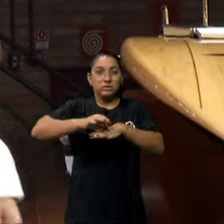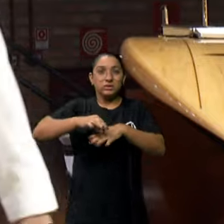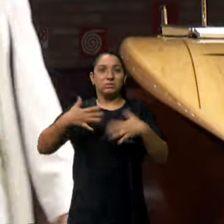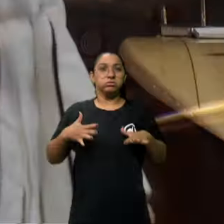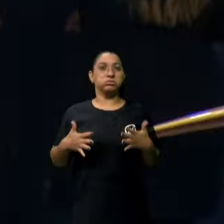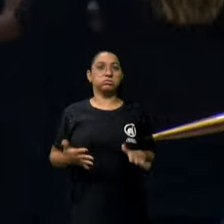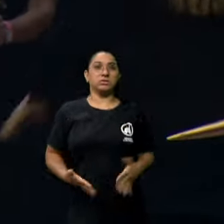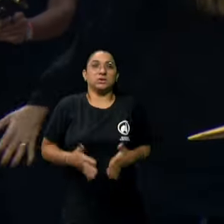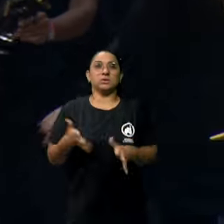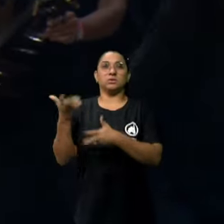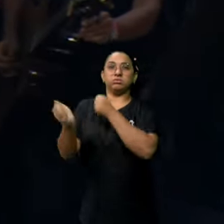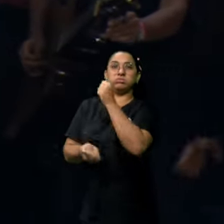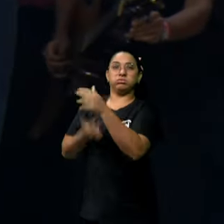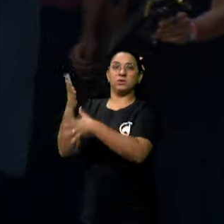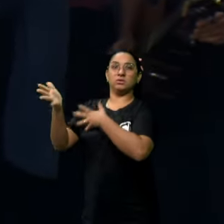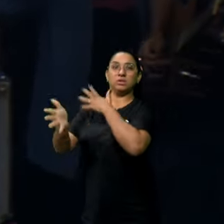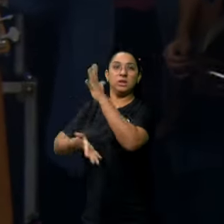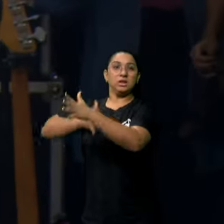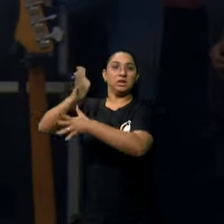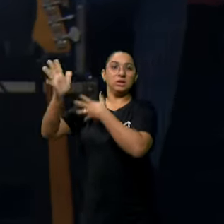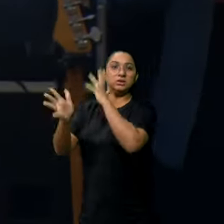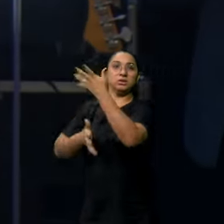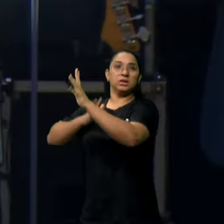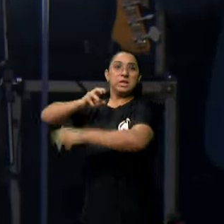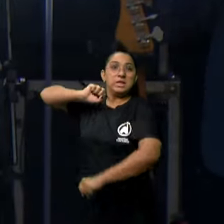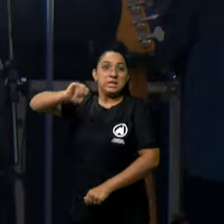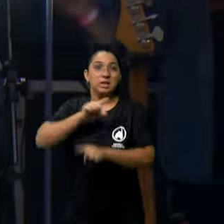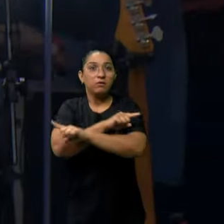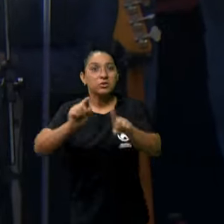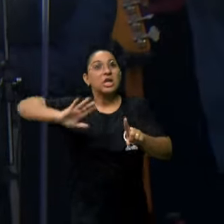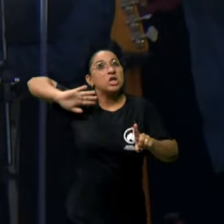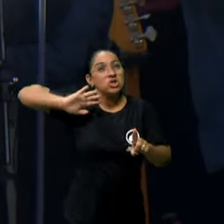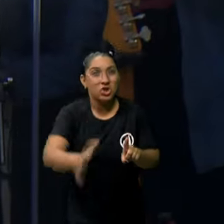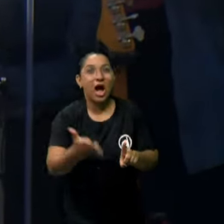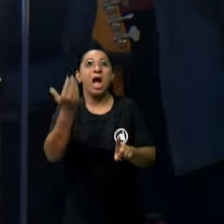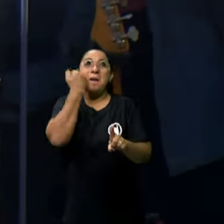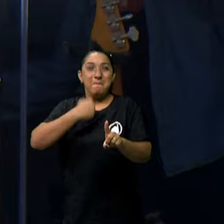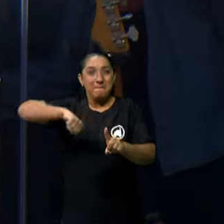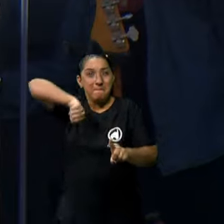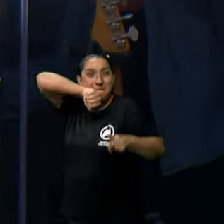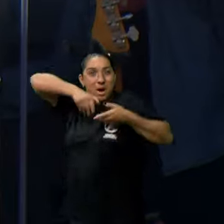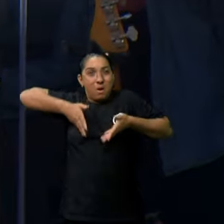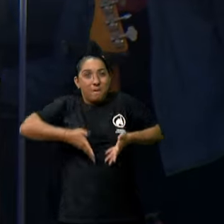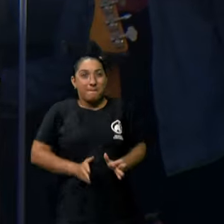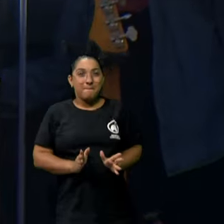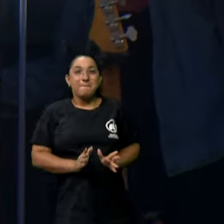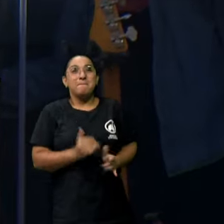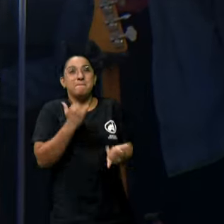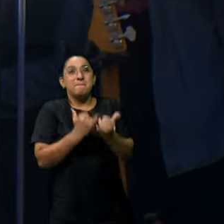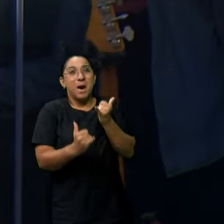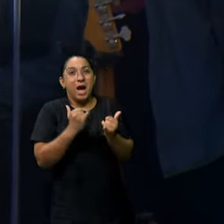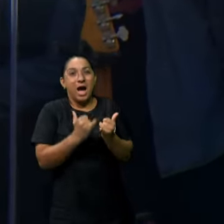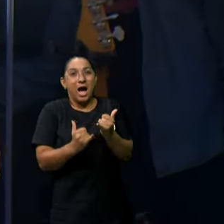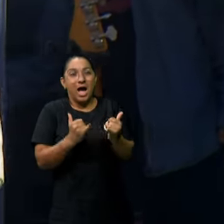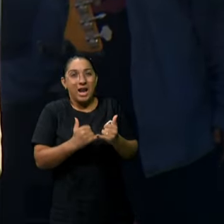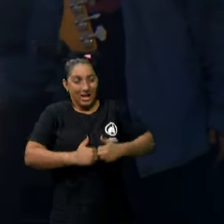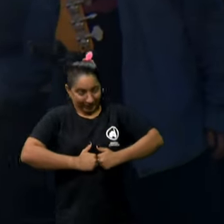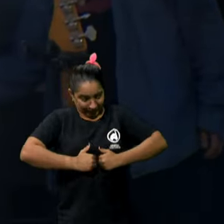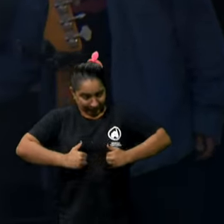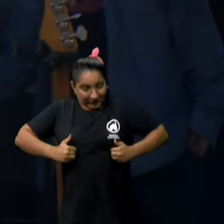se você já foi em maio você sabe do que eu estou falando as cadeiras parece que estão se abrindo e você vai dar a luz não se